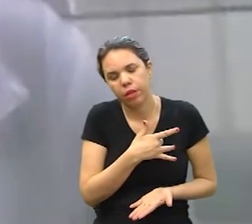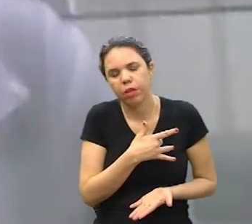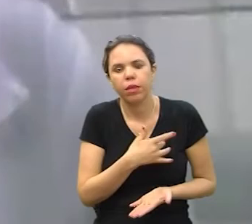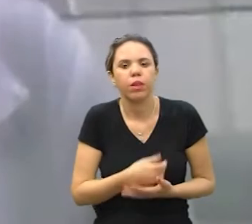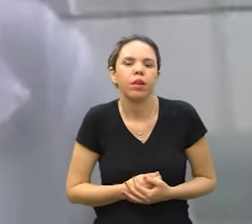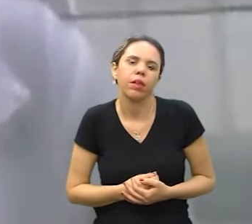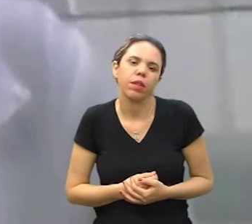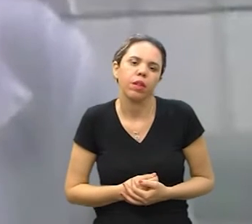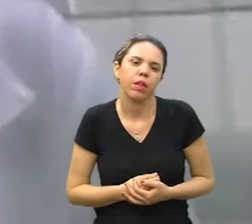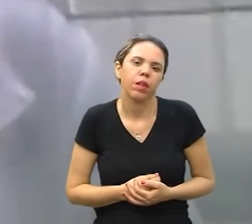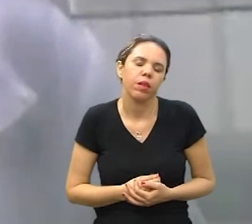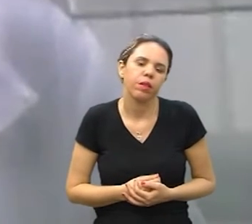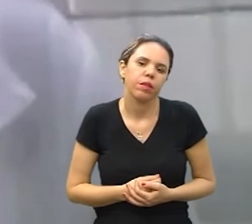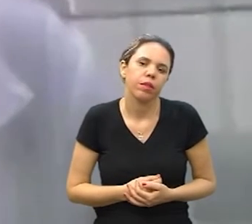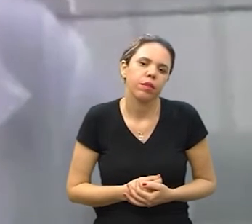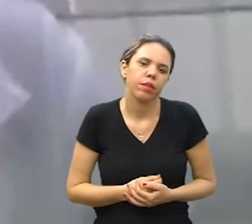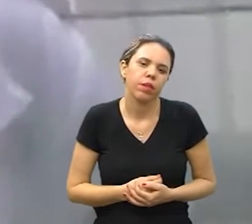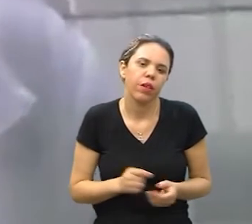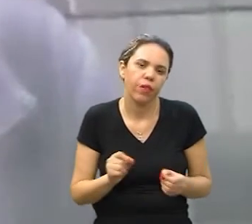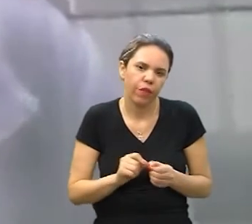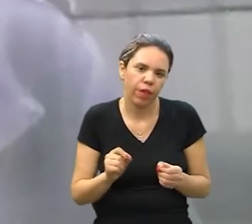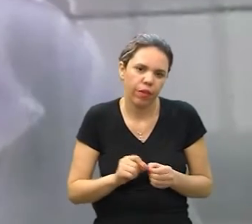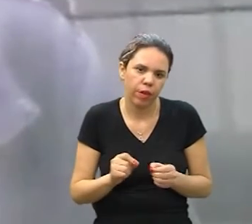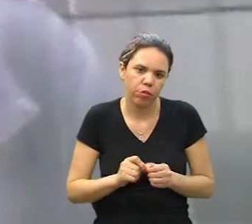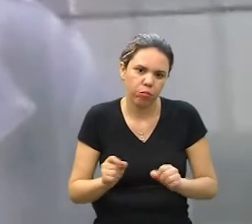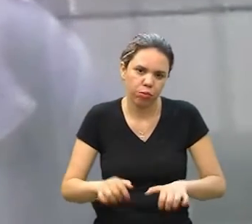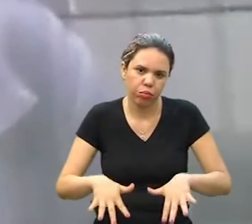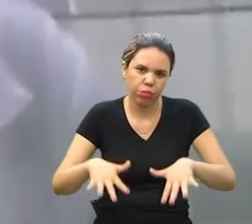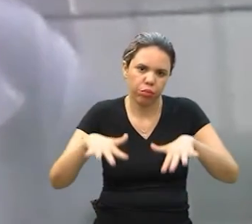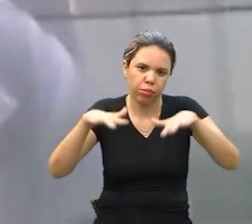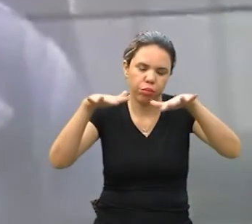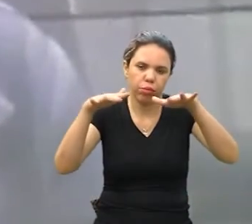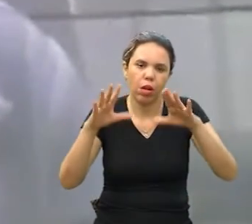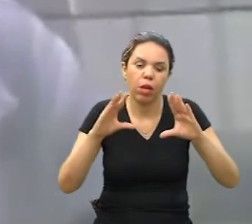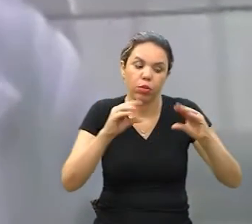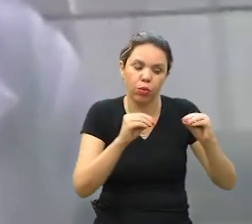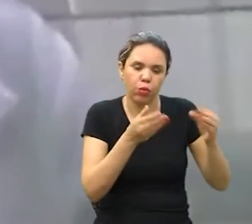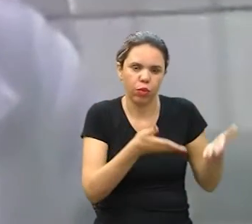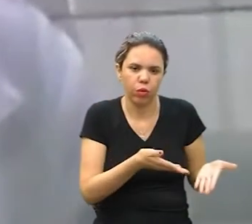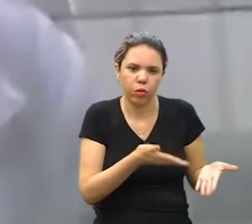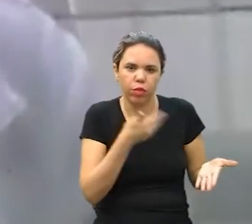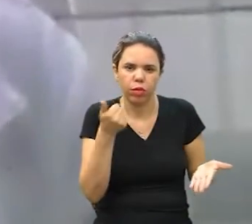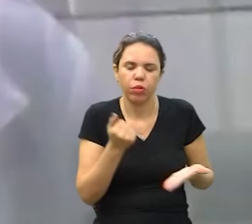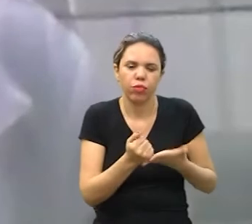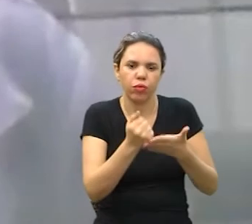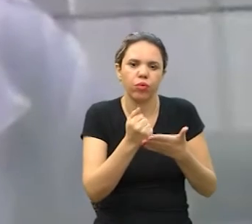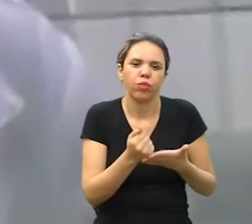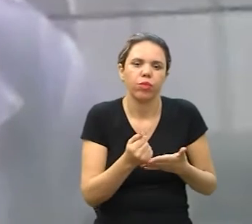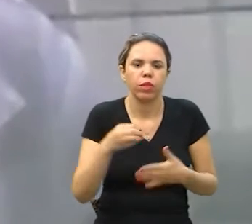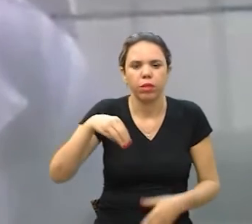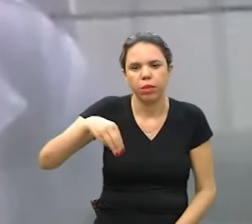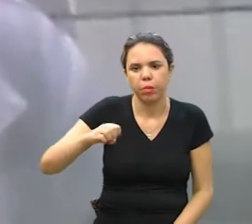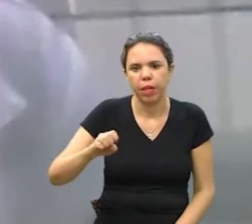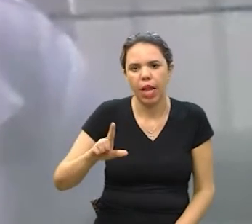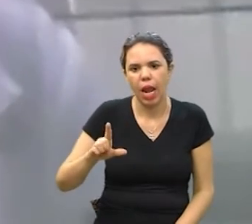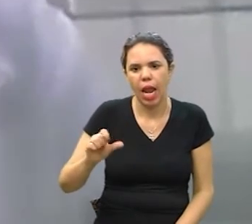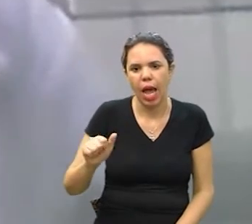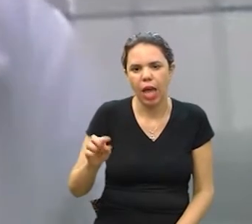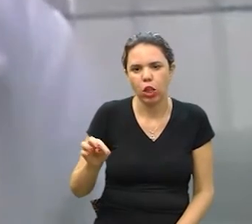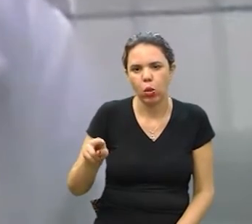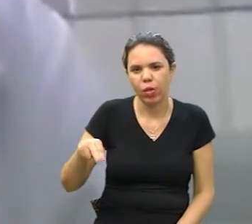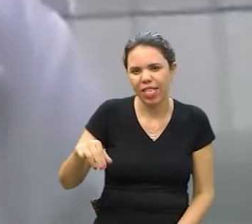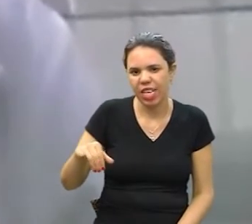o sono que faz o crescimento é o sono noturno, né? Então, a melatonina ela